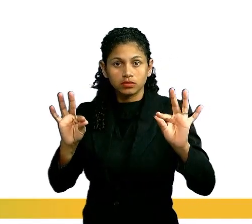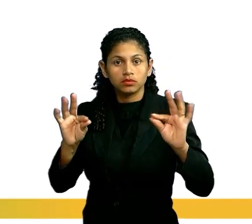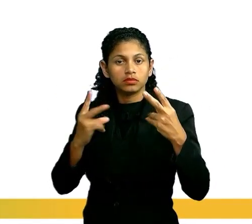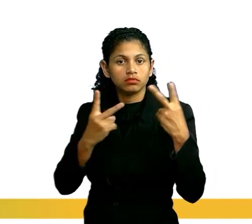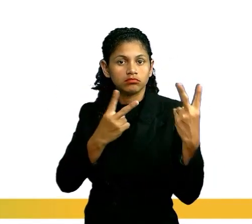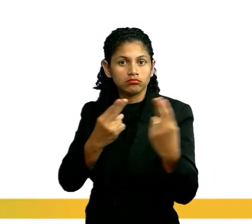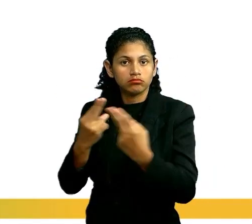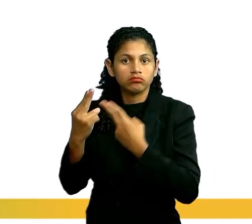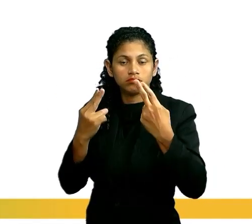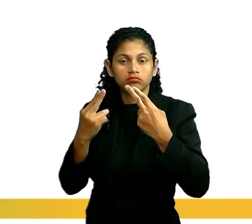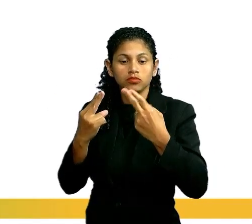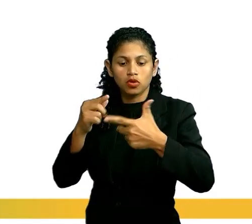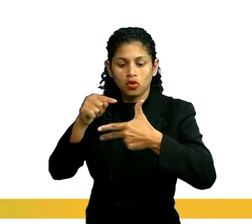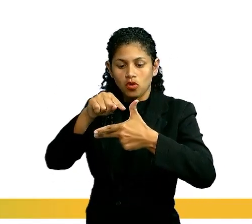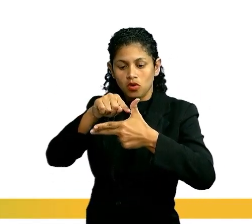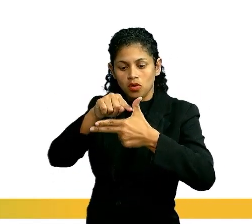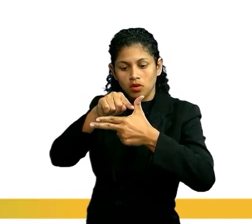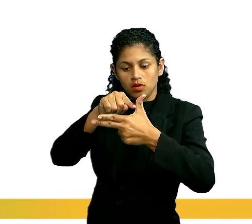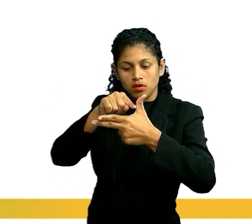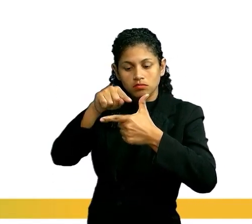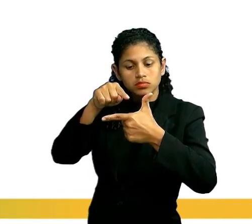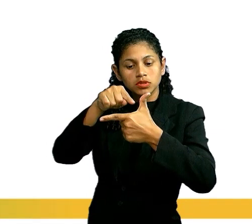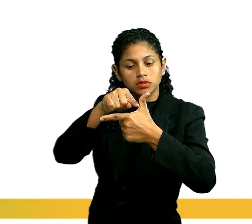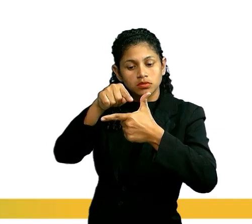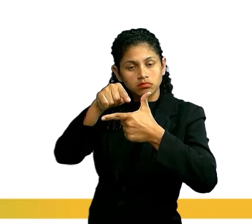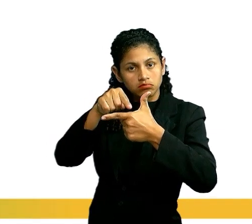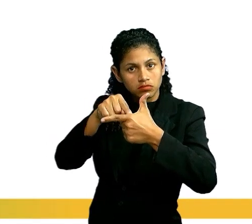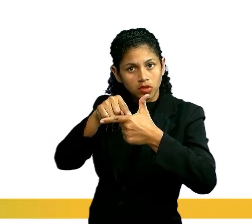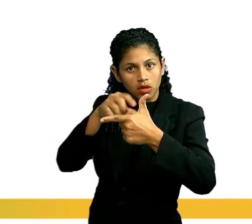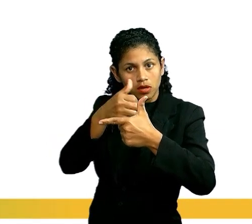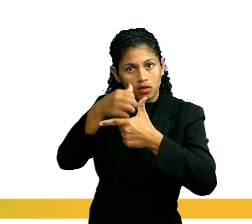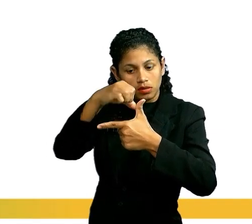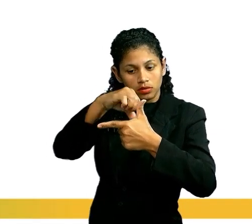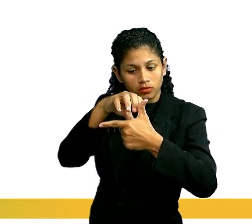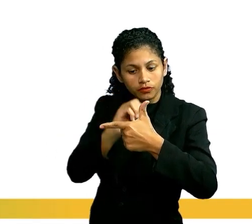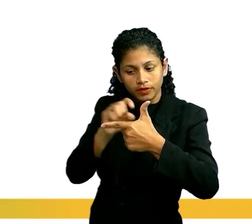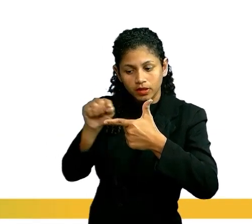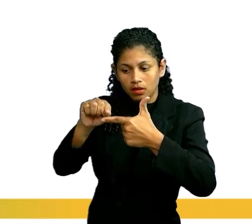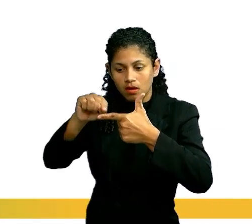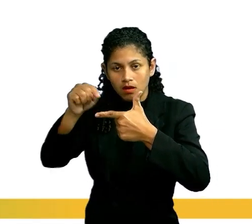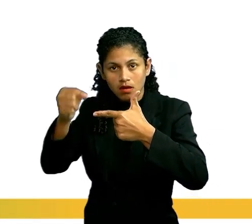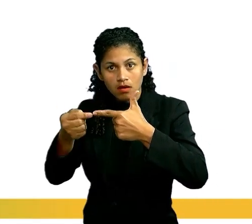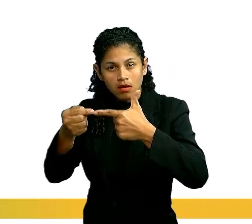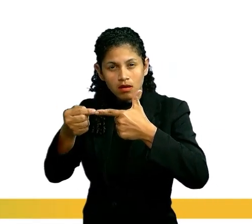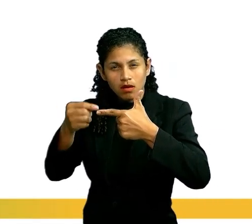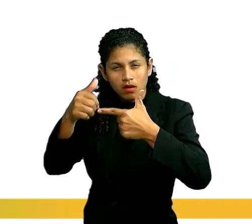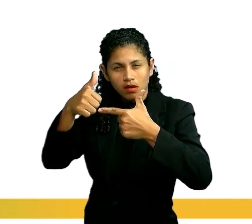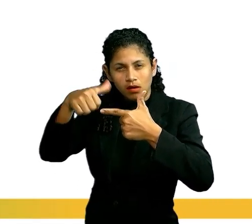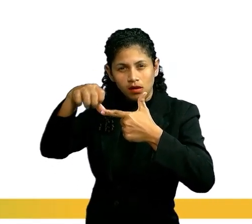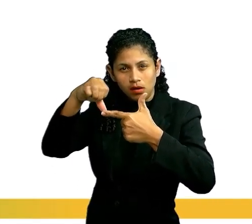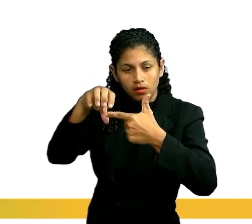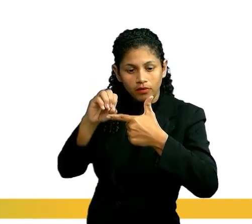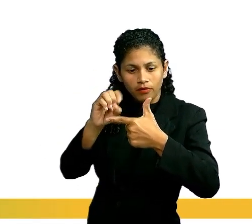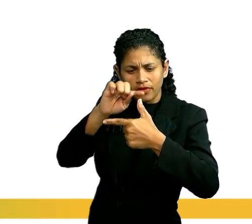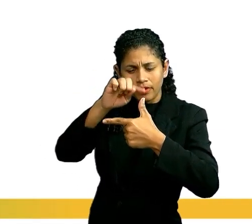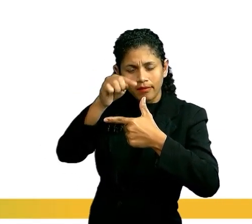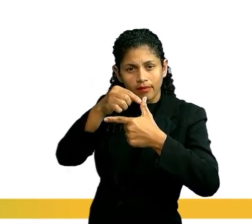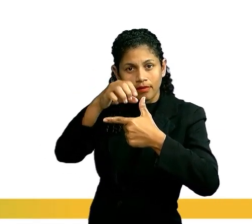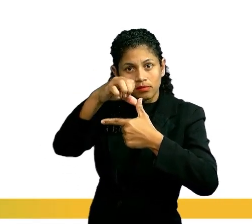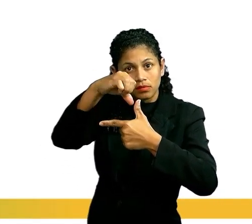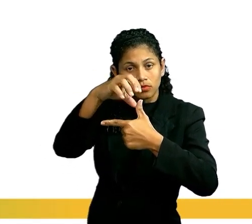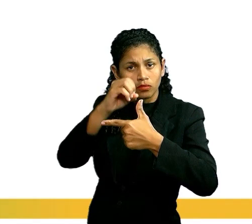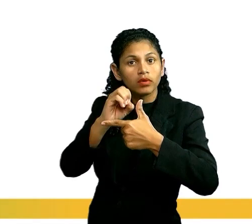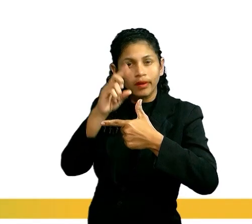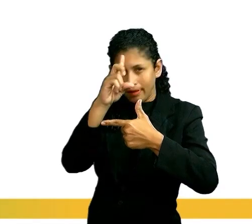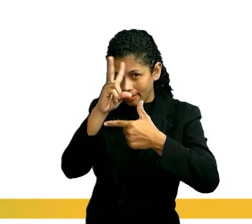para que a gente possa calcular? Lembrando que, ó, é importante a gente possa entender, ó. Aqui